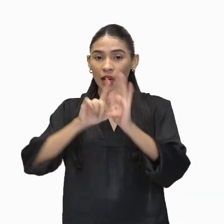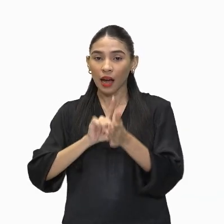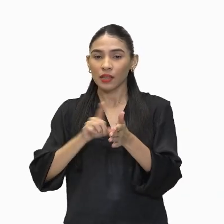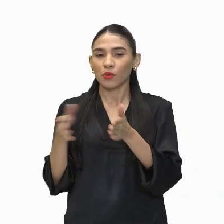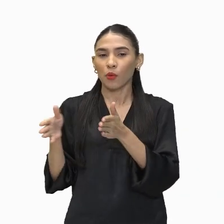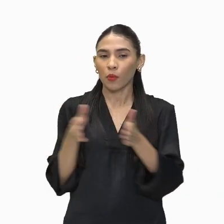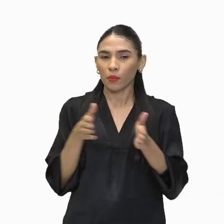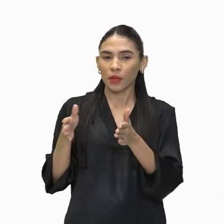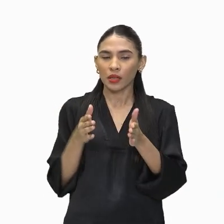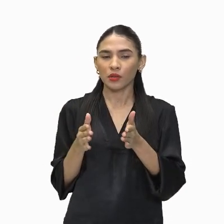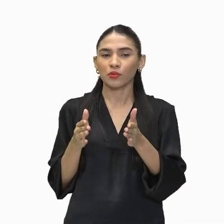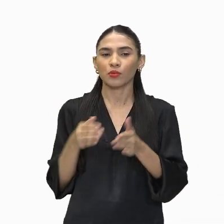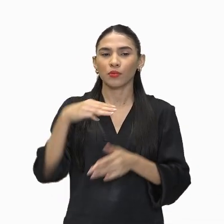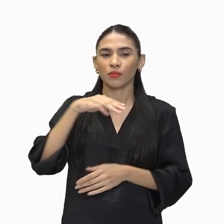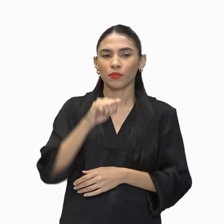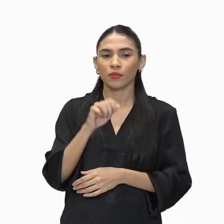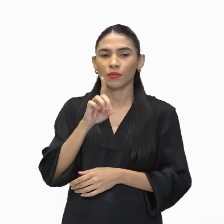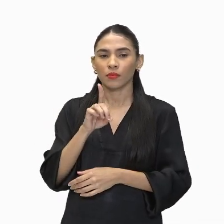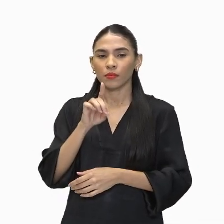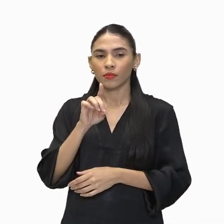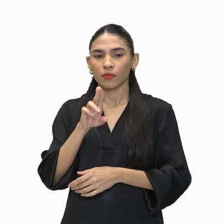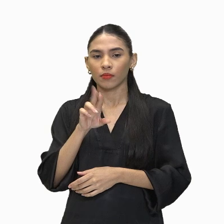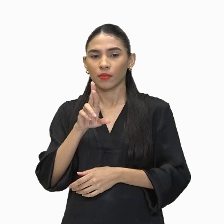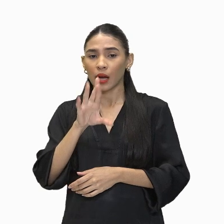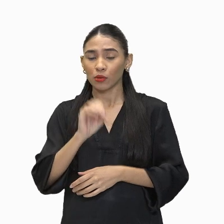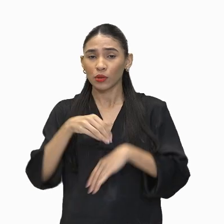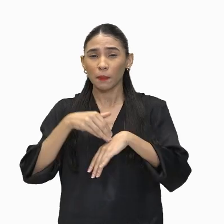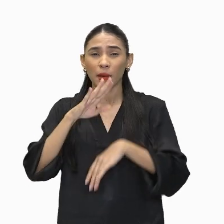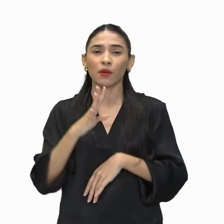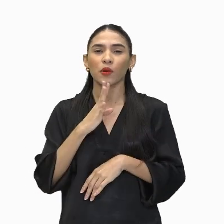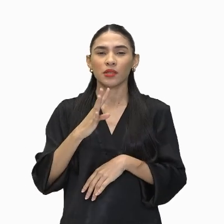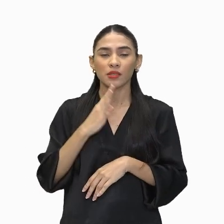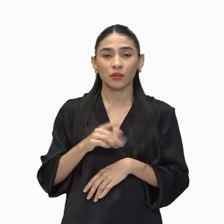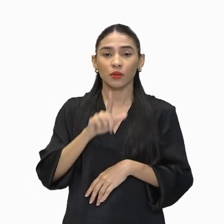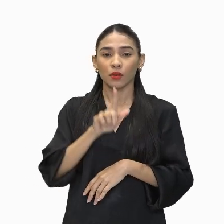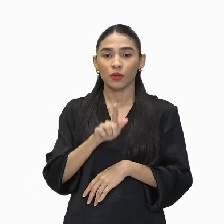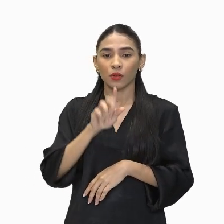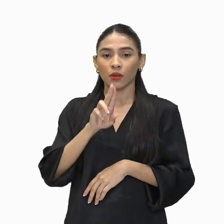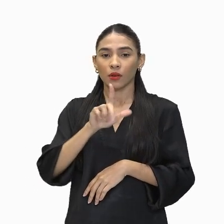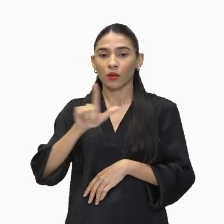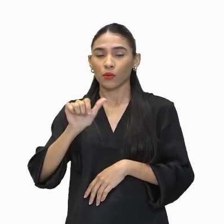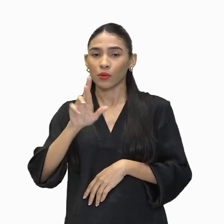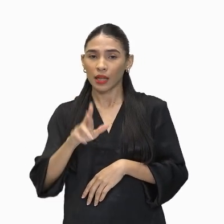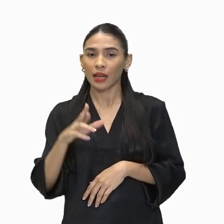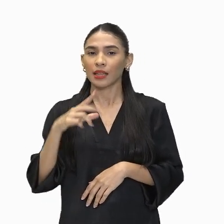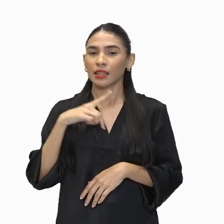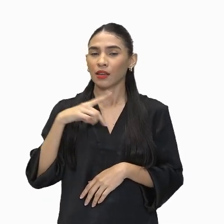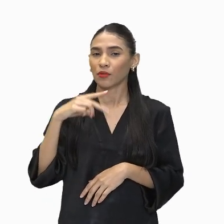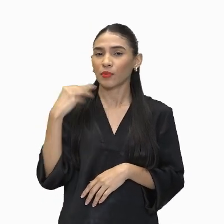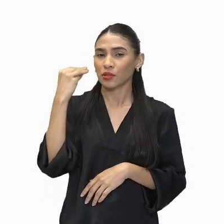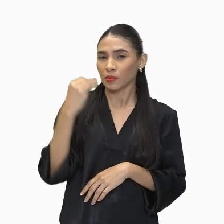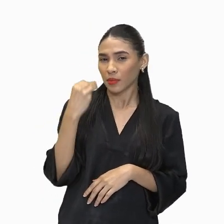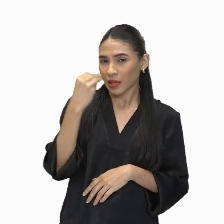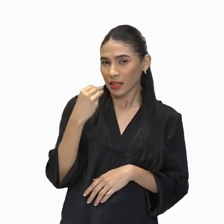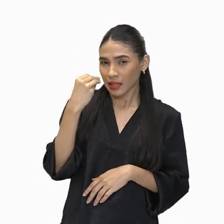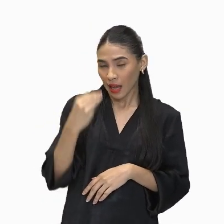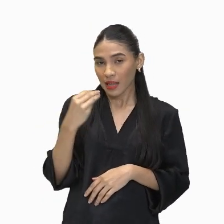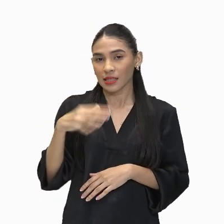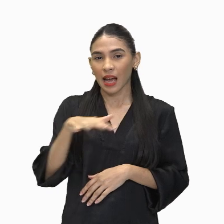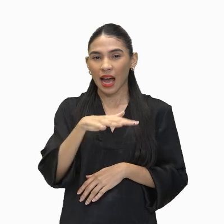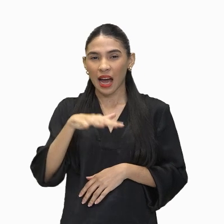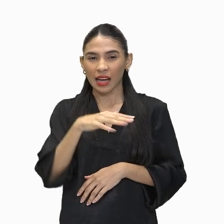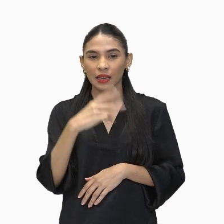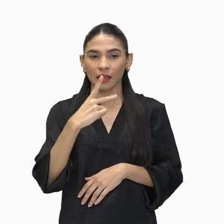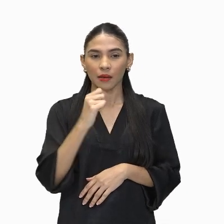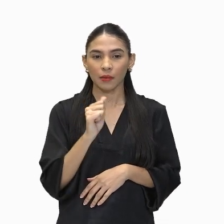mais maduro e mais conhecido, Goulart passou por uma fase de inspiração parnasiana que lhe rendeu um